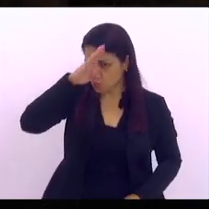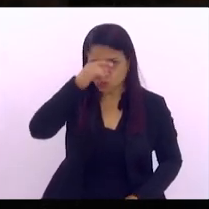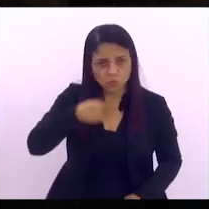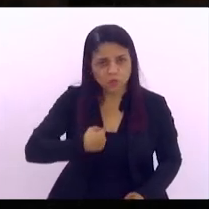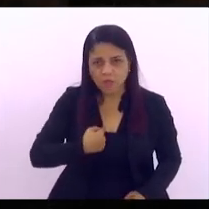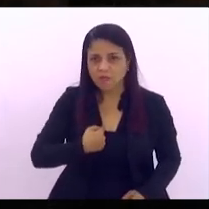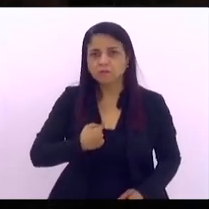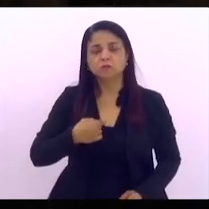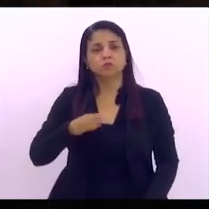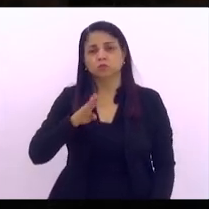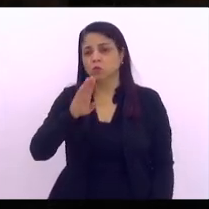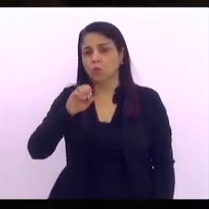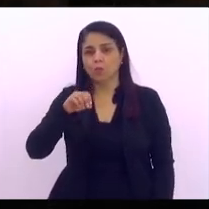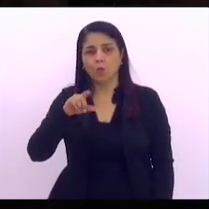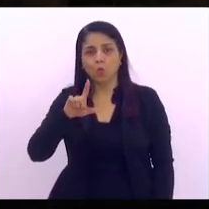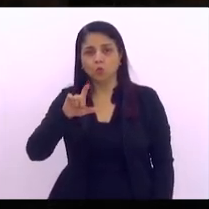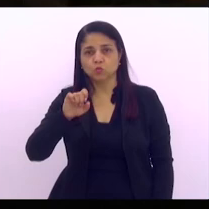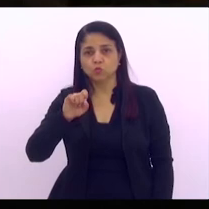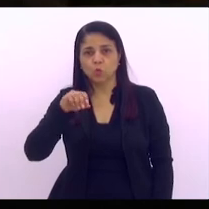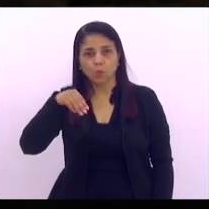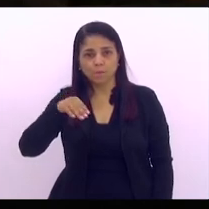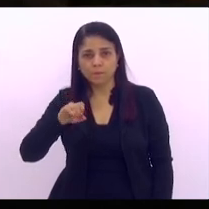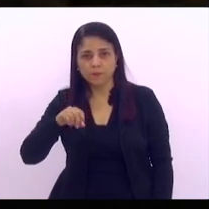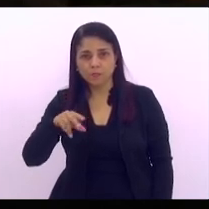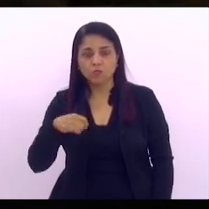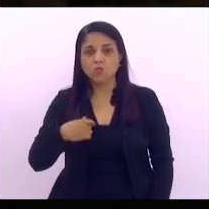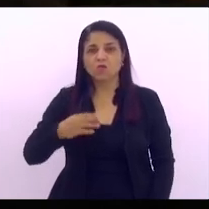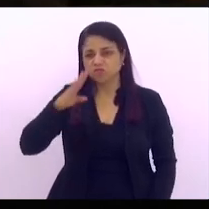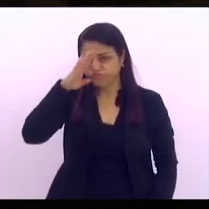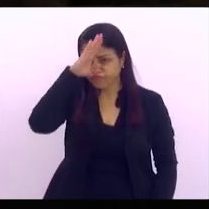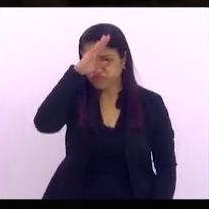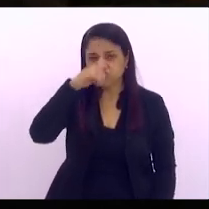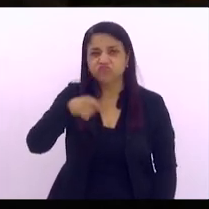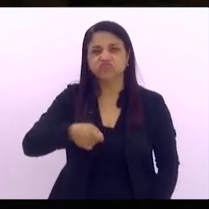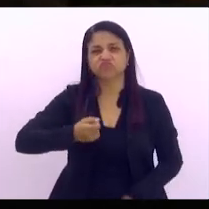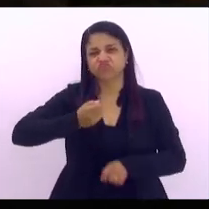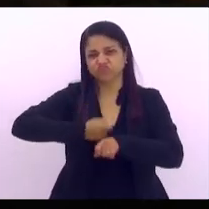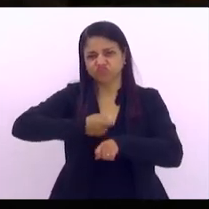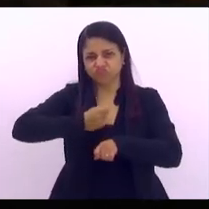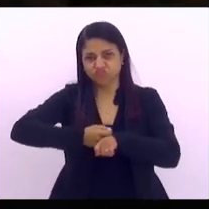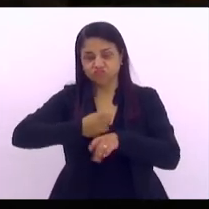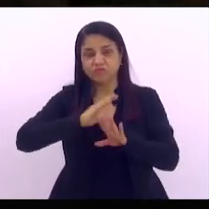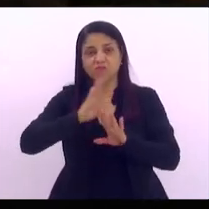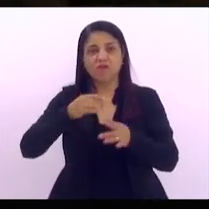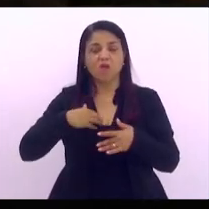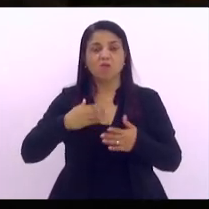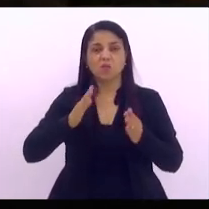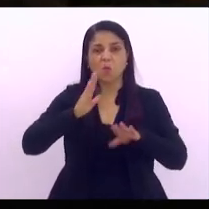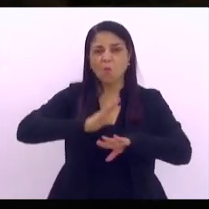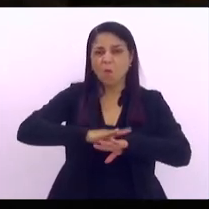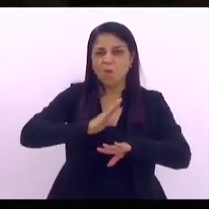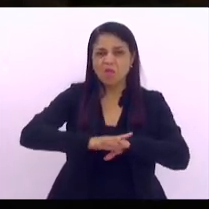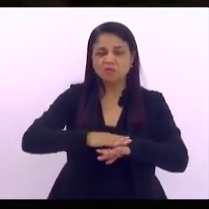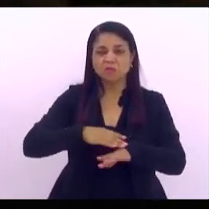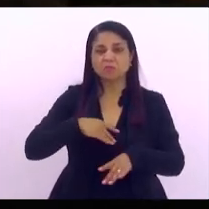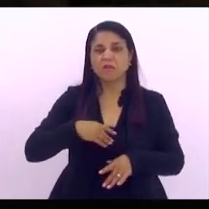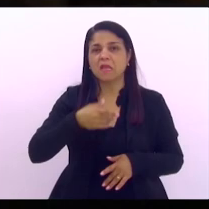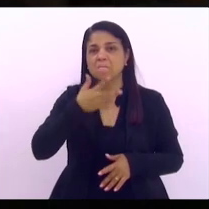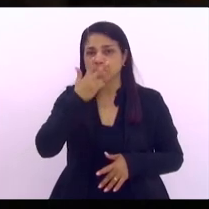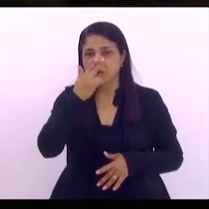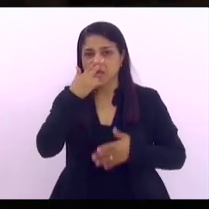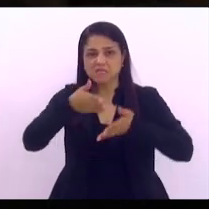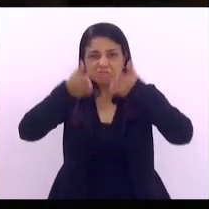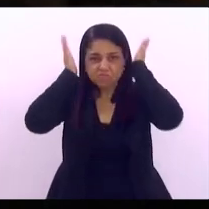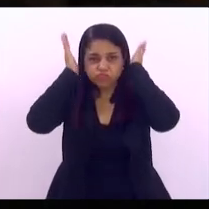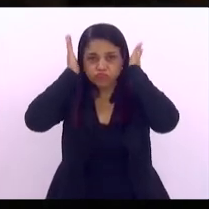sou bolsomínio, acho o Bolsonaro um chucro, momentos que é um verdadeiro jumento. Então, já estou